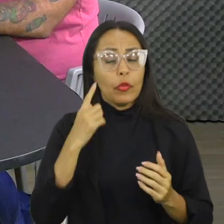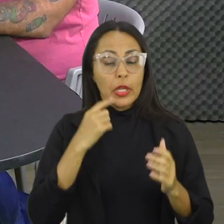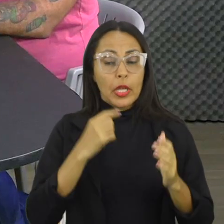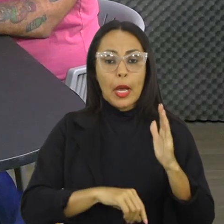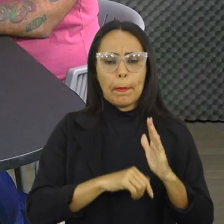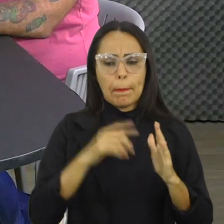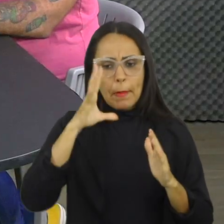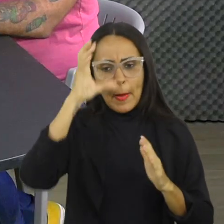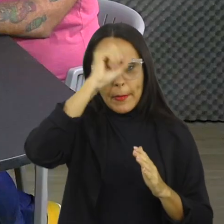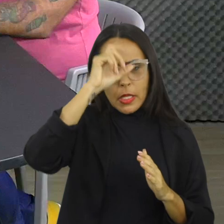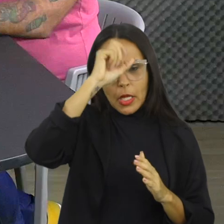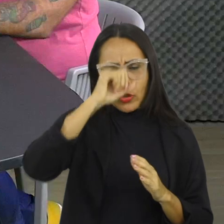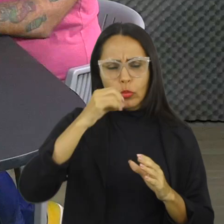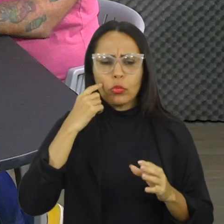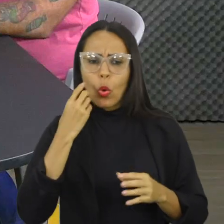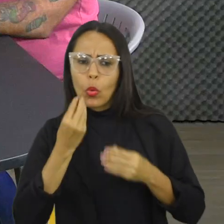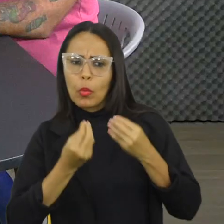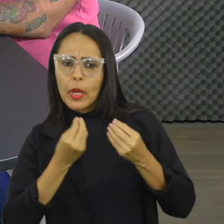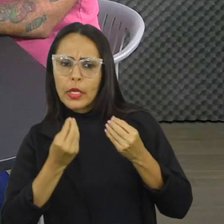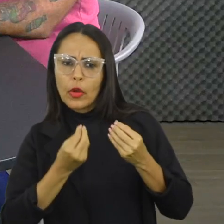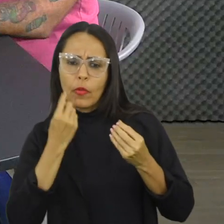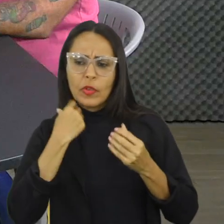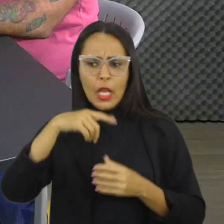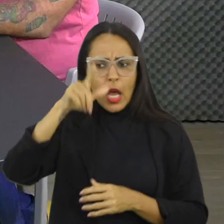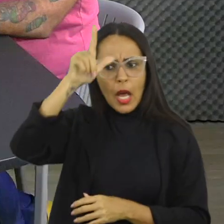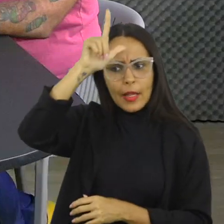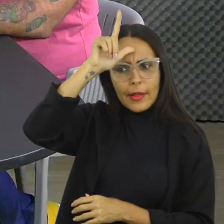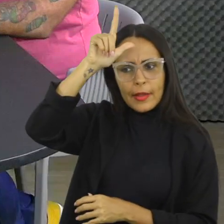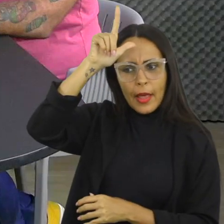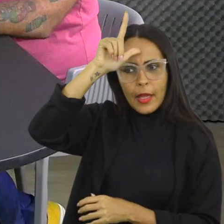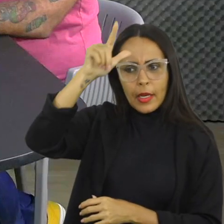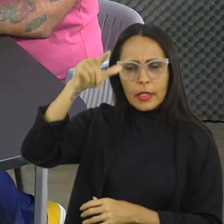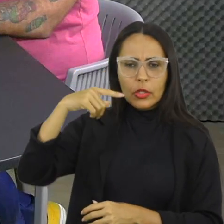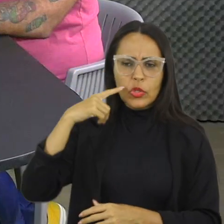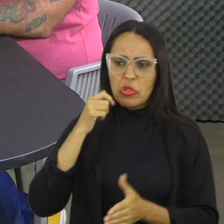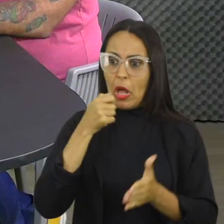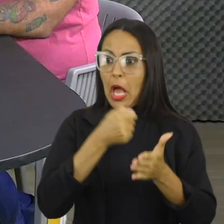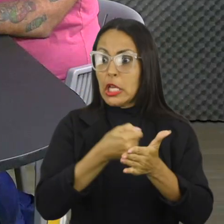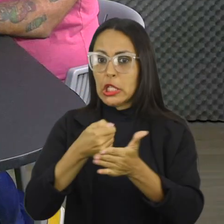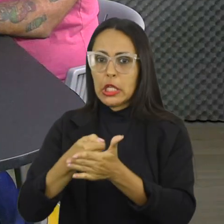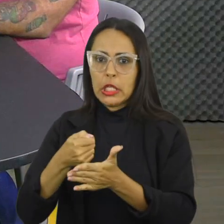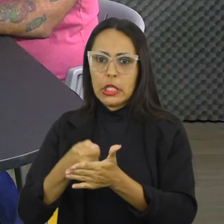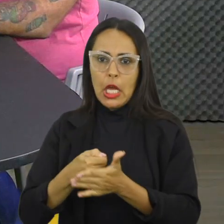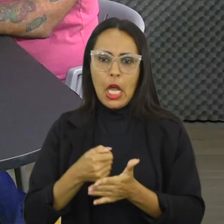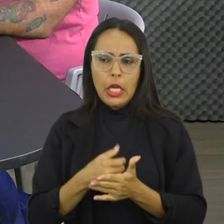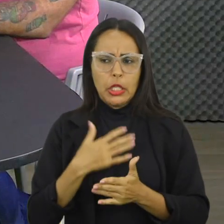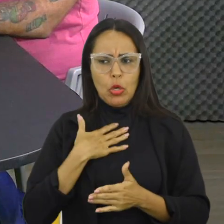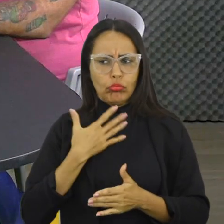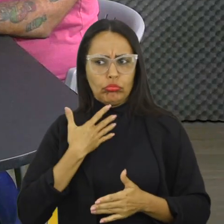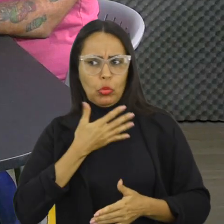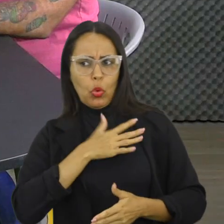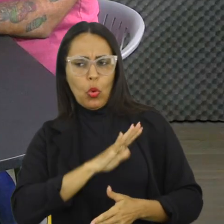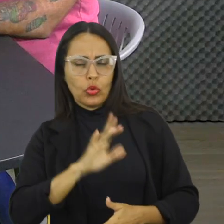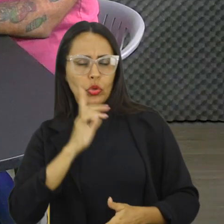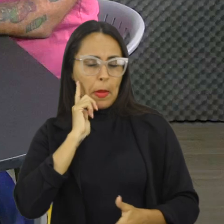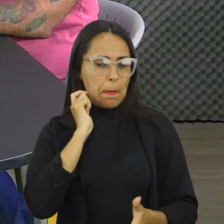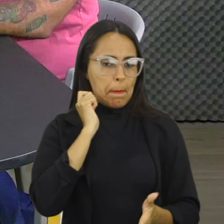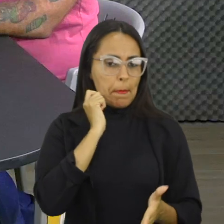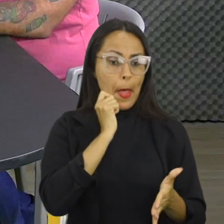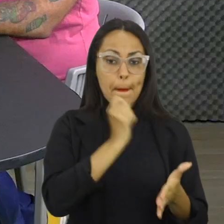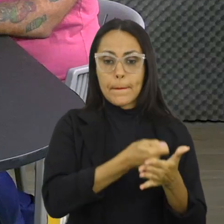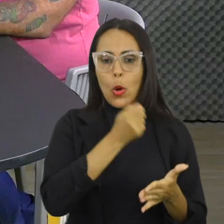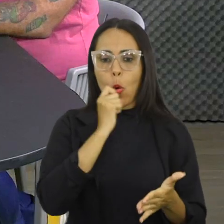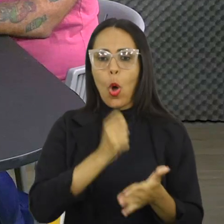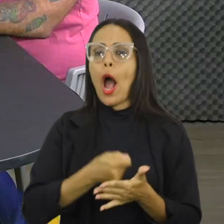aprendendo como é que eu vou fazer para que a minha liderança não seja uma liderança rude, que eu não imponha o